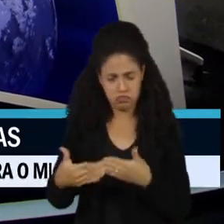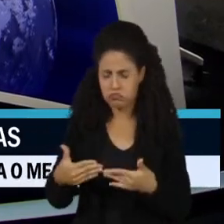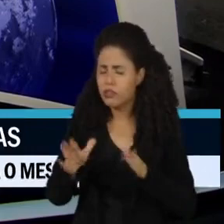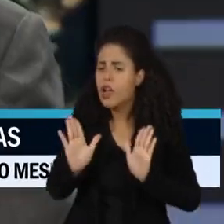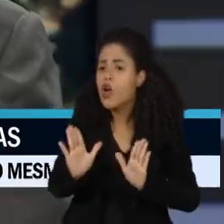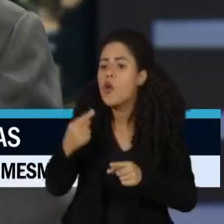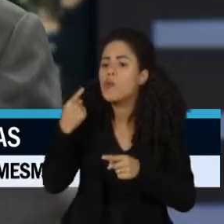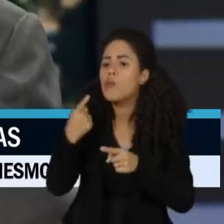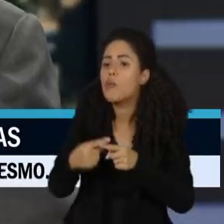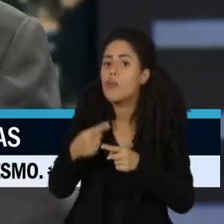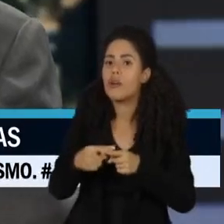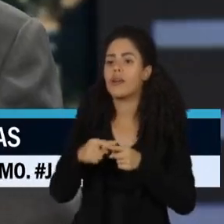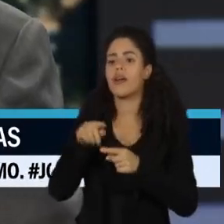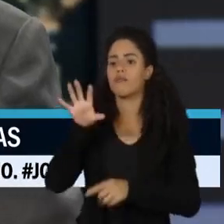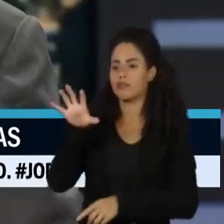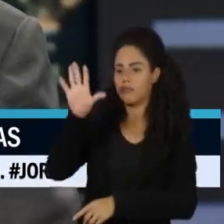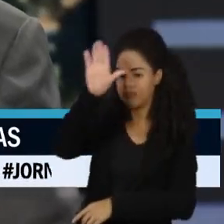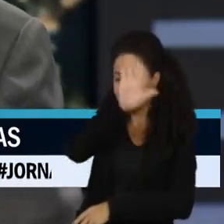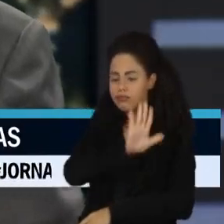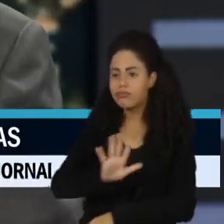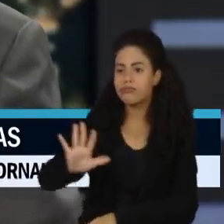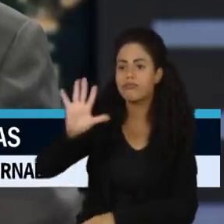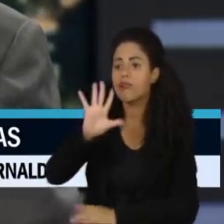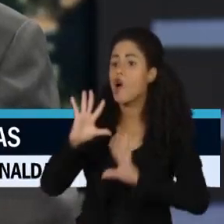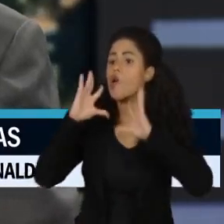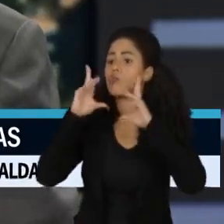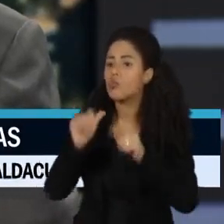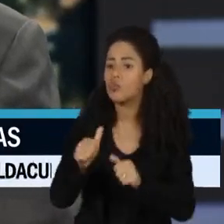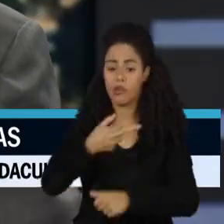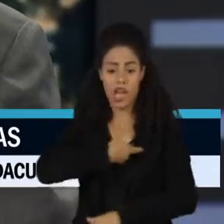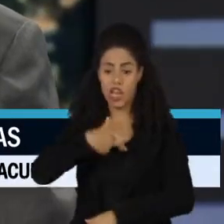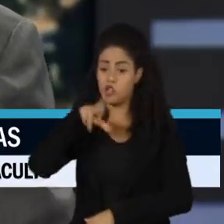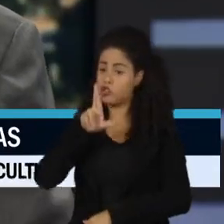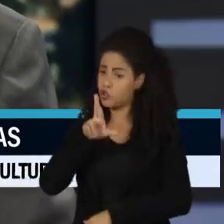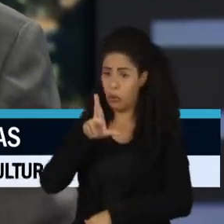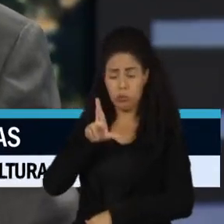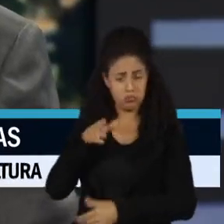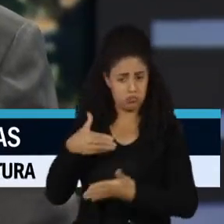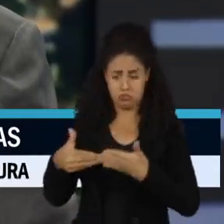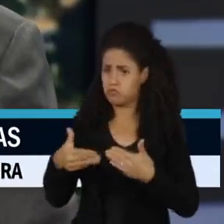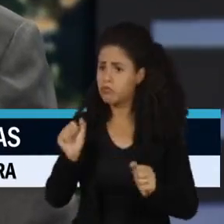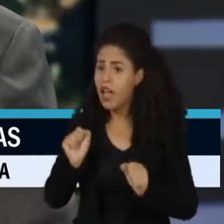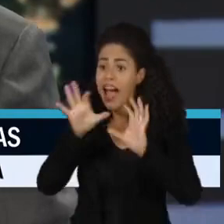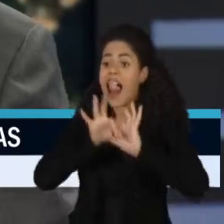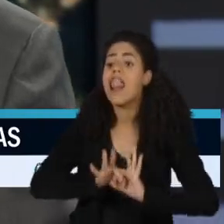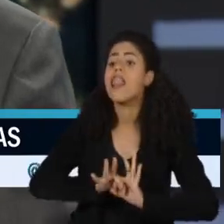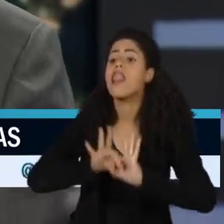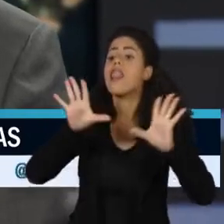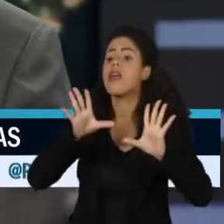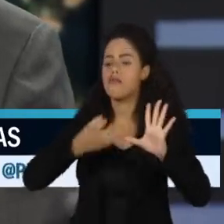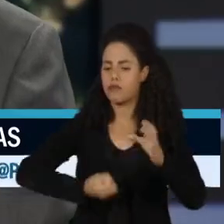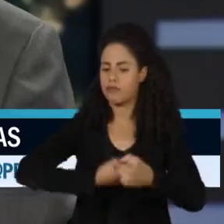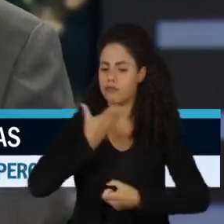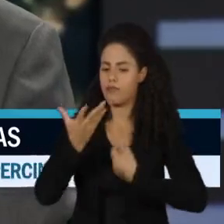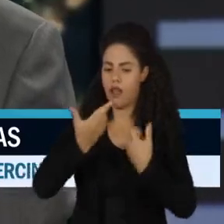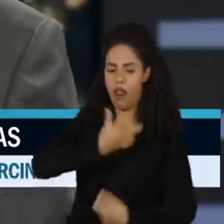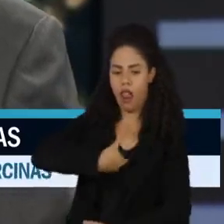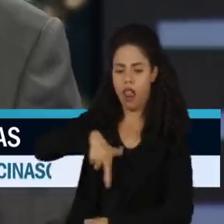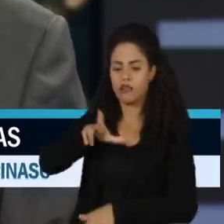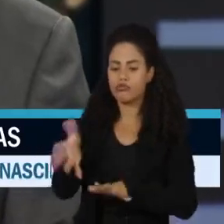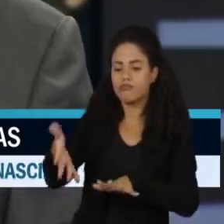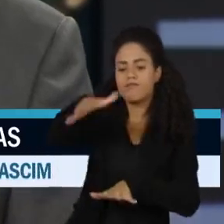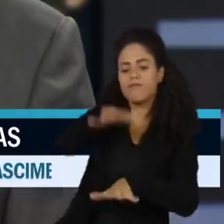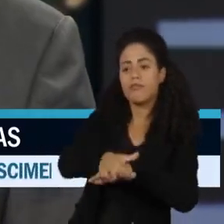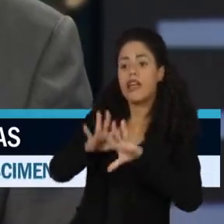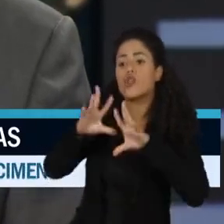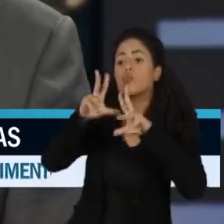assim como estado tem que ser diferente a todas as religiões para garantir a liberdade religiosa de todas as religiões